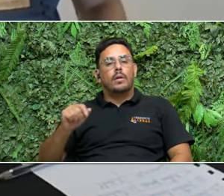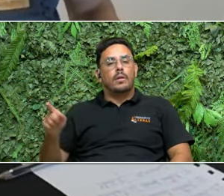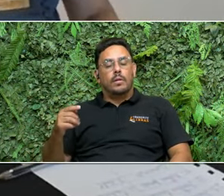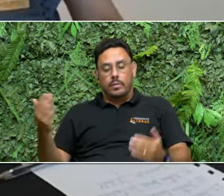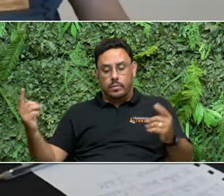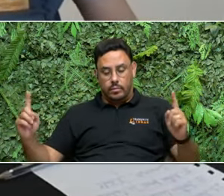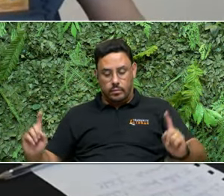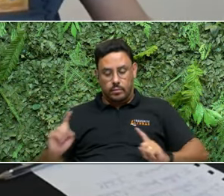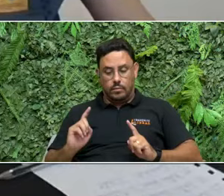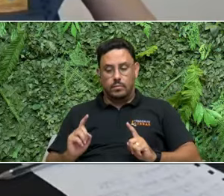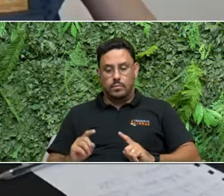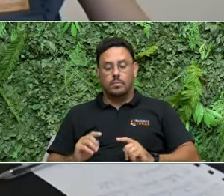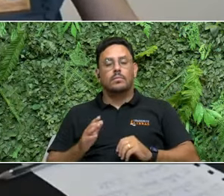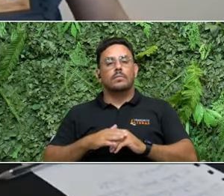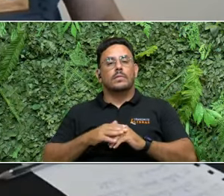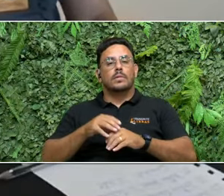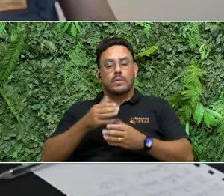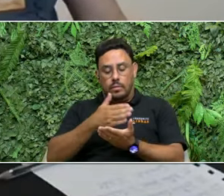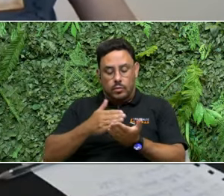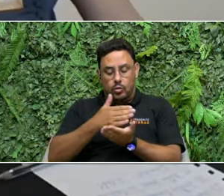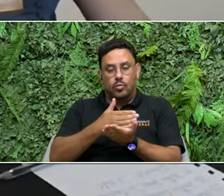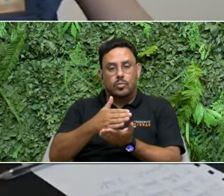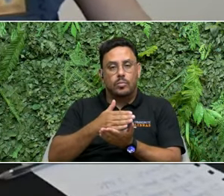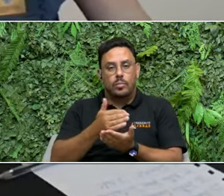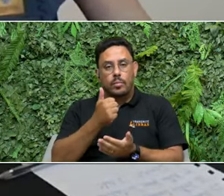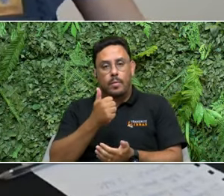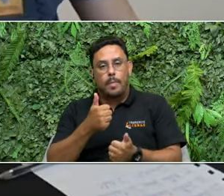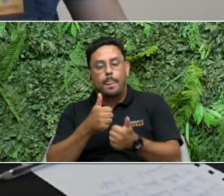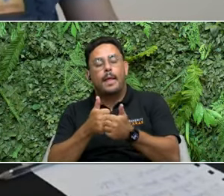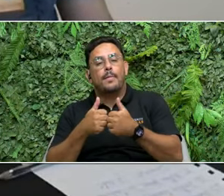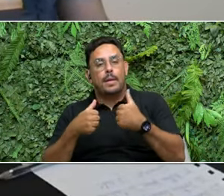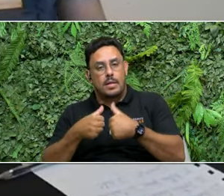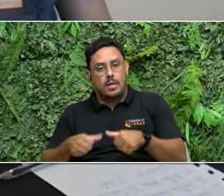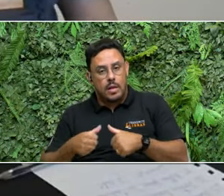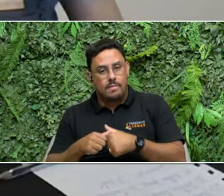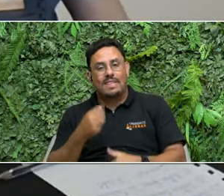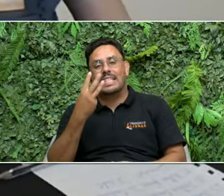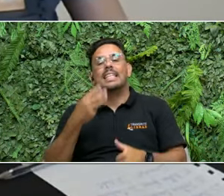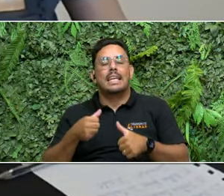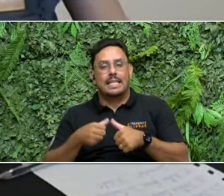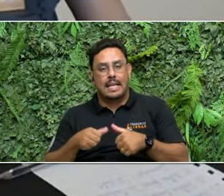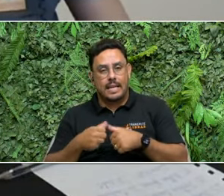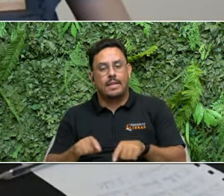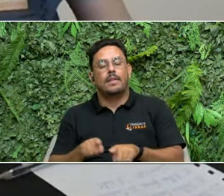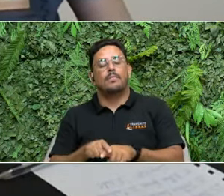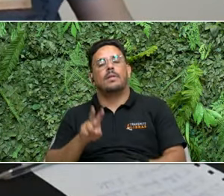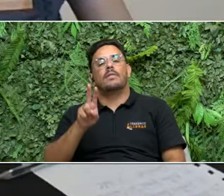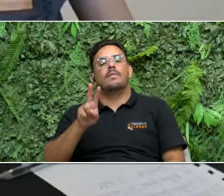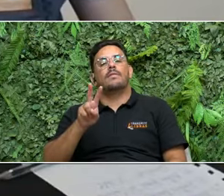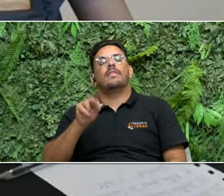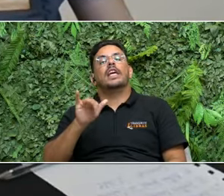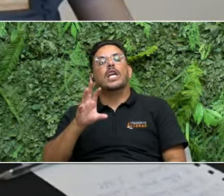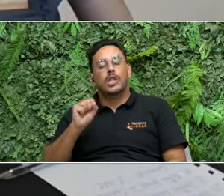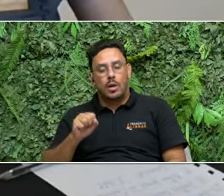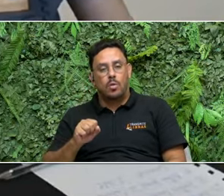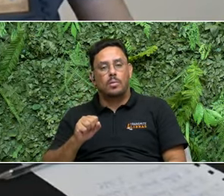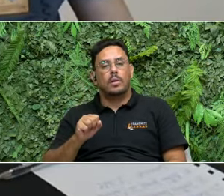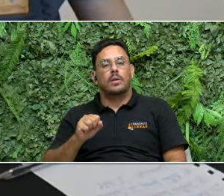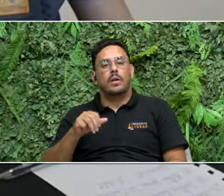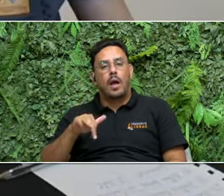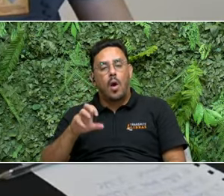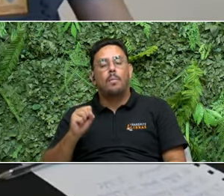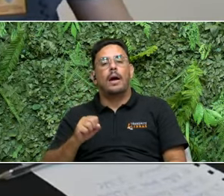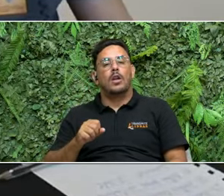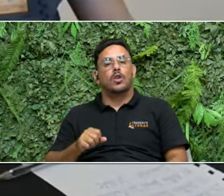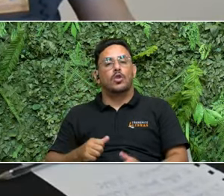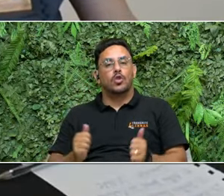João Marcelo e Vidal mas no meio do miolo de Zaga né são Três zagueiros também o Vidal e o